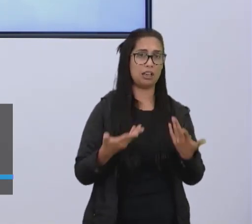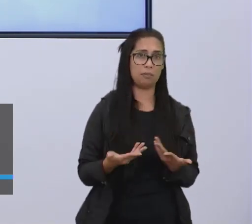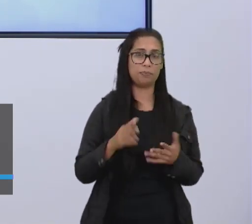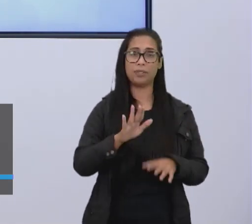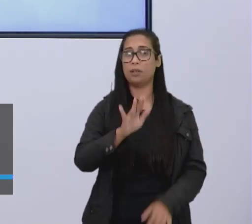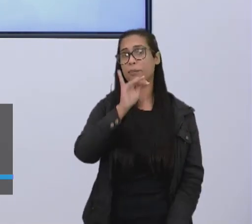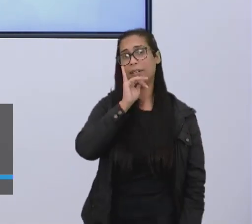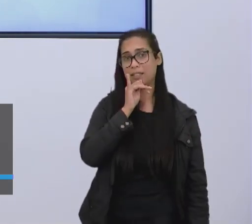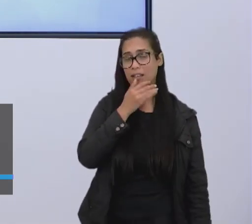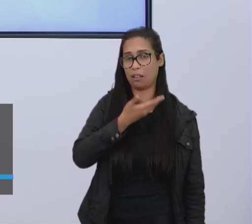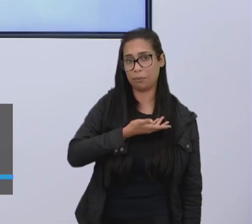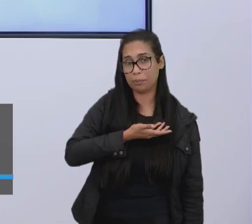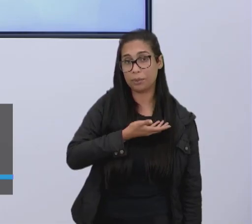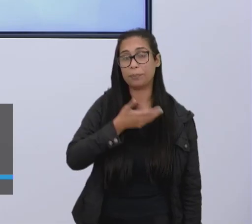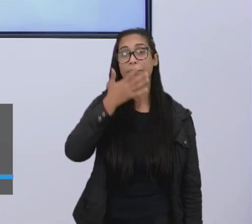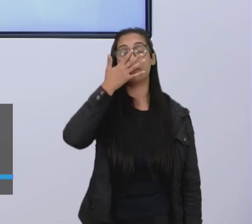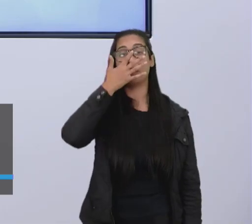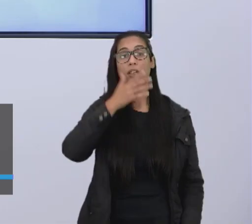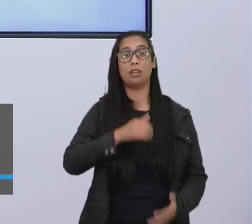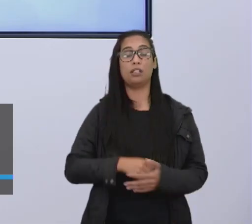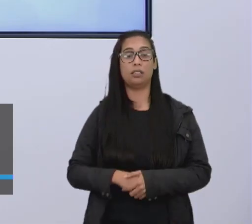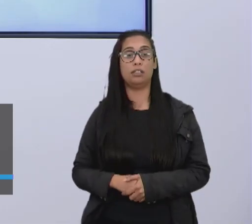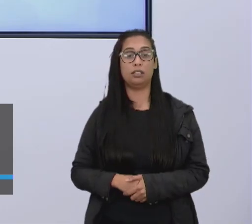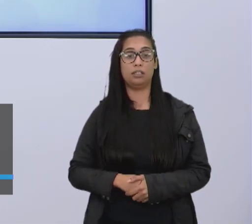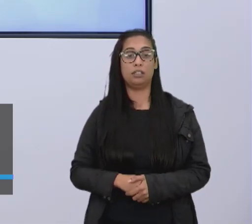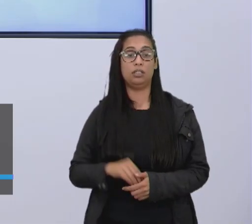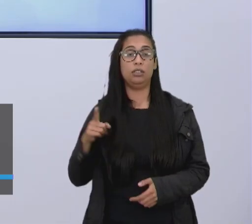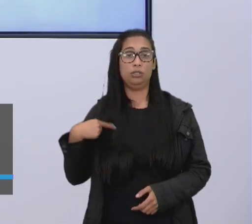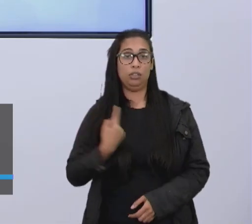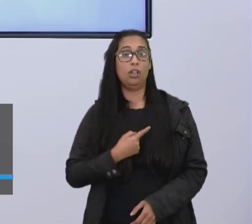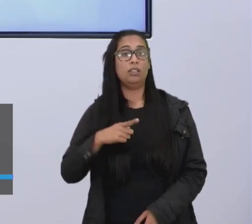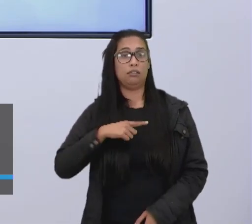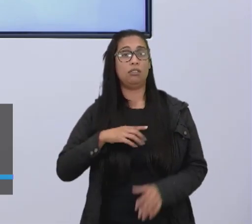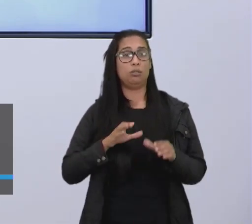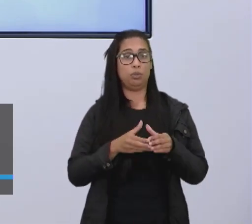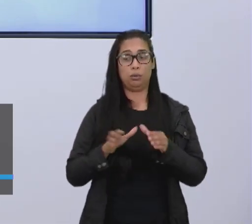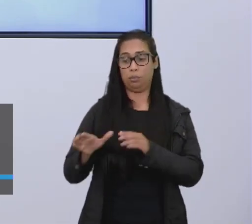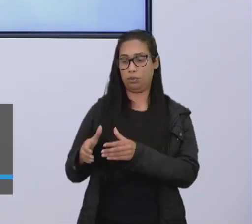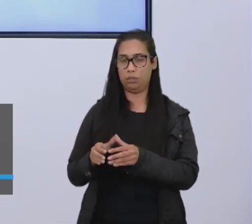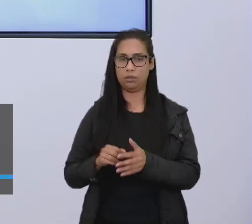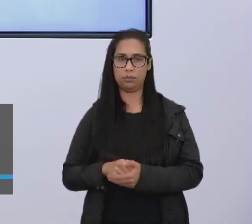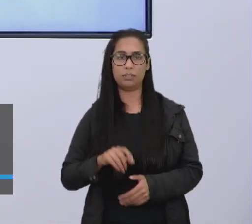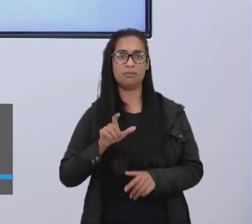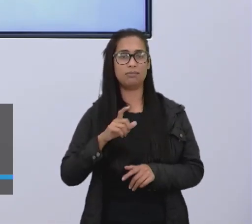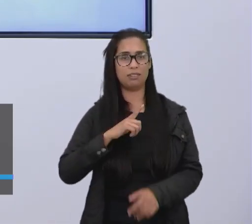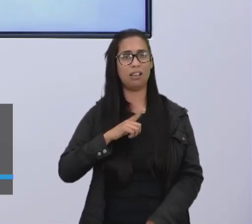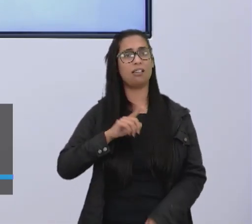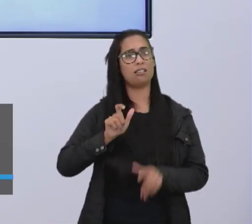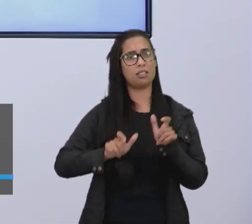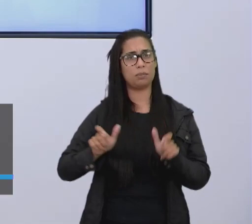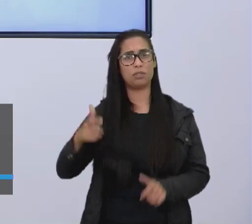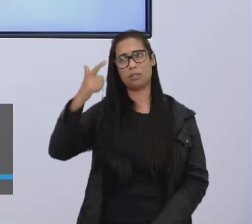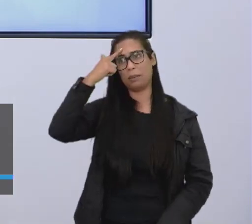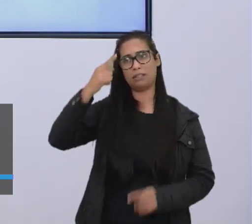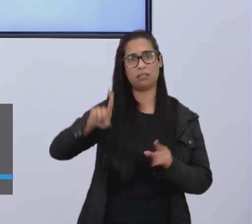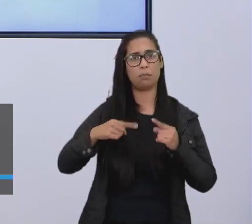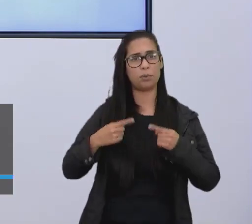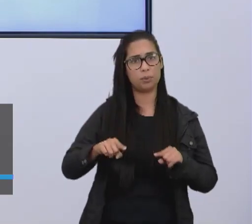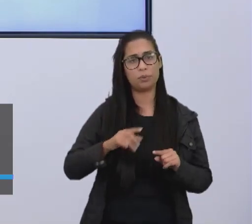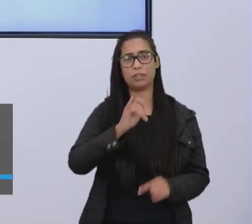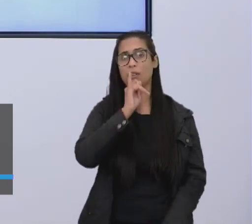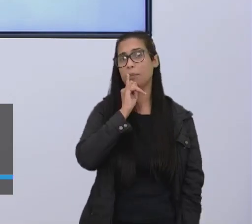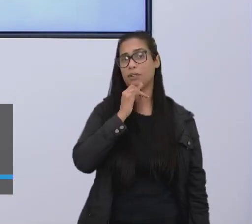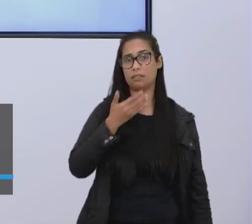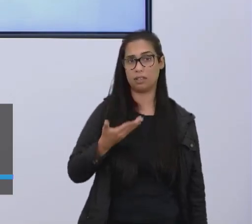igual... Indiferente de qualquer coisa, a gente tem essas divisões. Então, tem a galera pensando em música mesmo, né? Que foi o assunto que